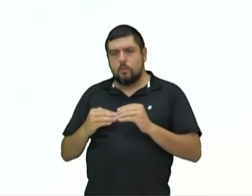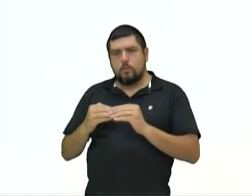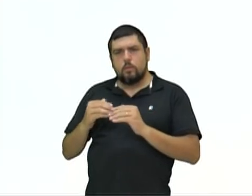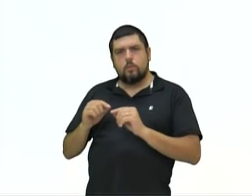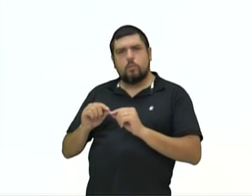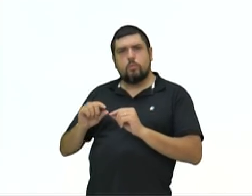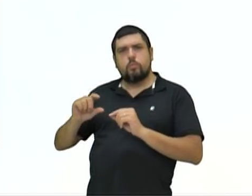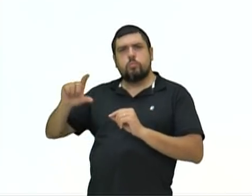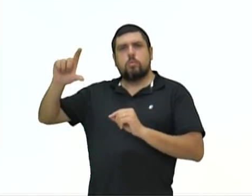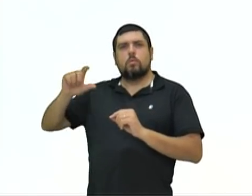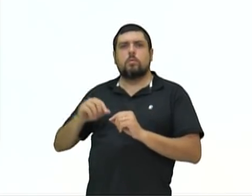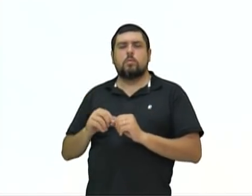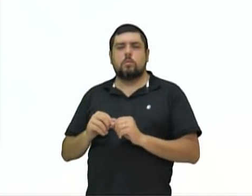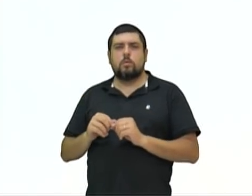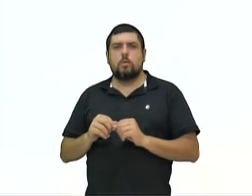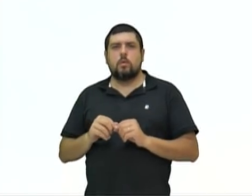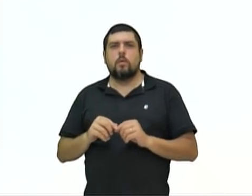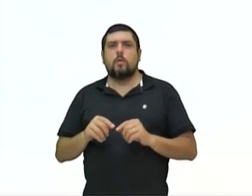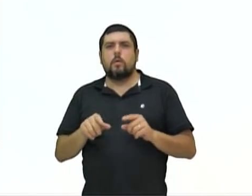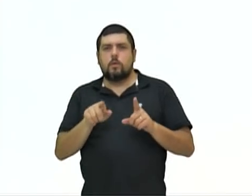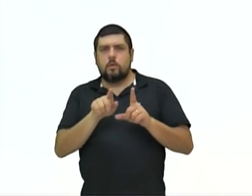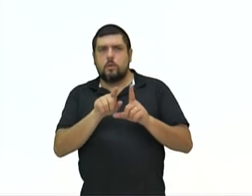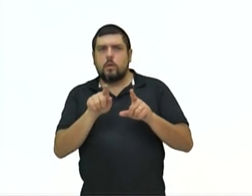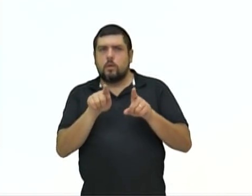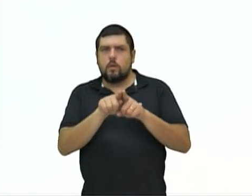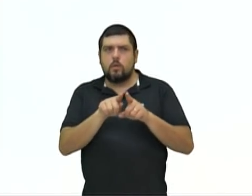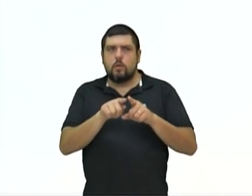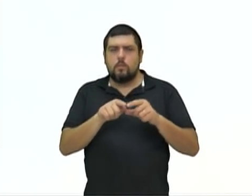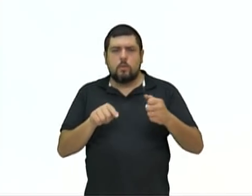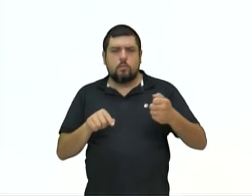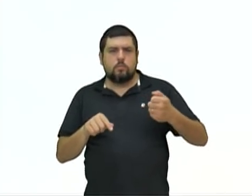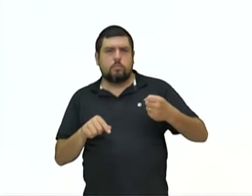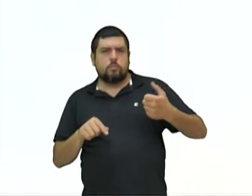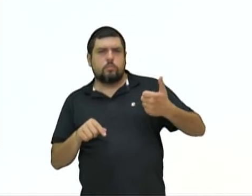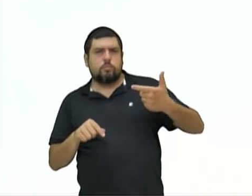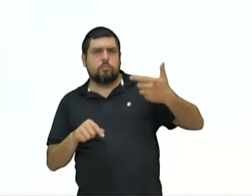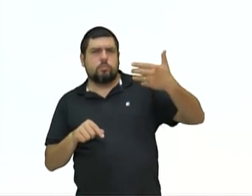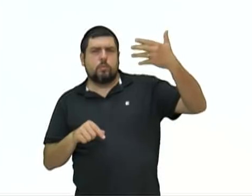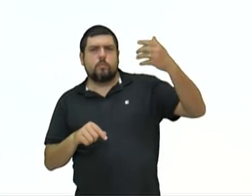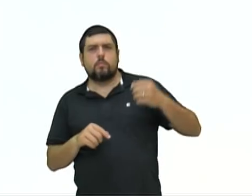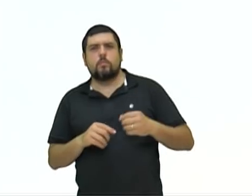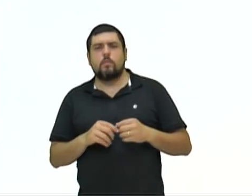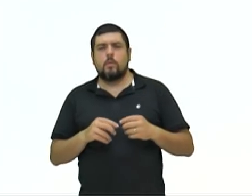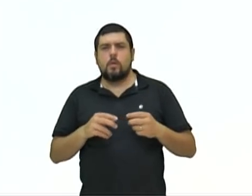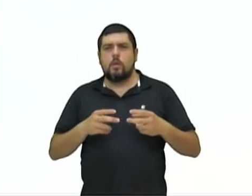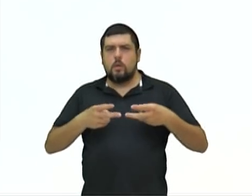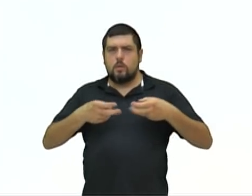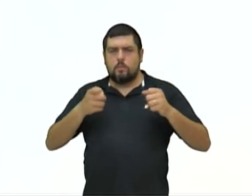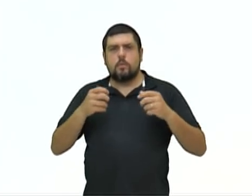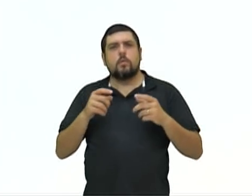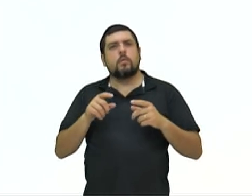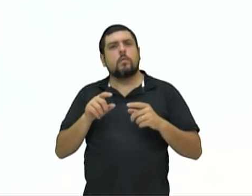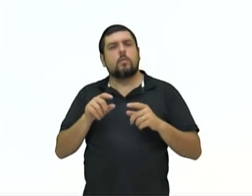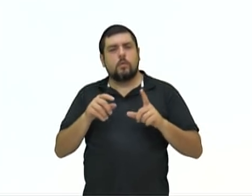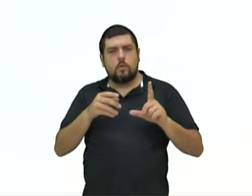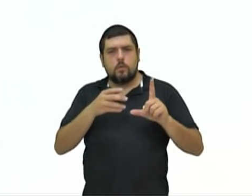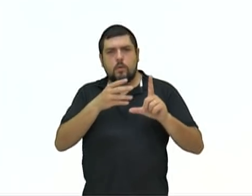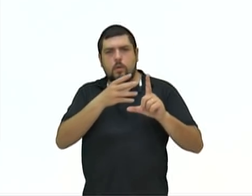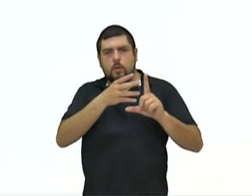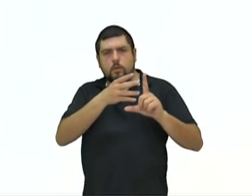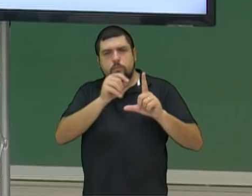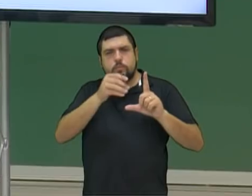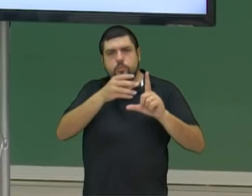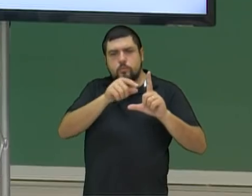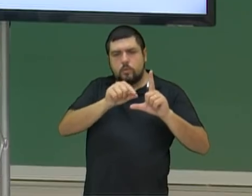aqui a quantidade, né, quando eu fiz o gráfico. Olha só, quando vocês olham o gráfico, fica muito claro que teve um aumento